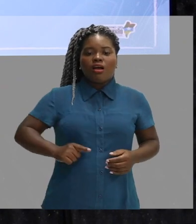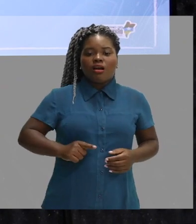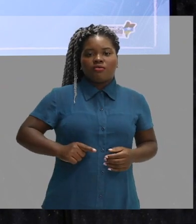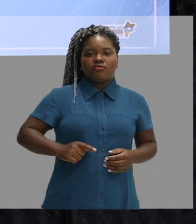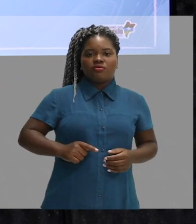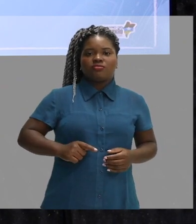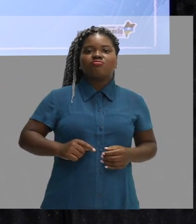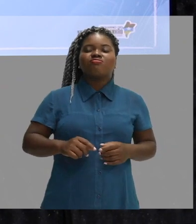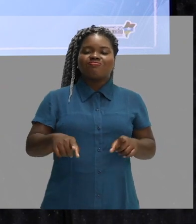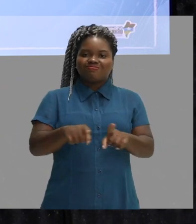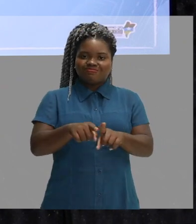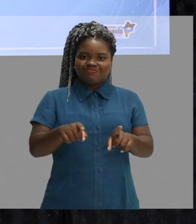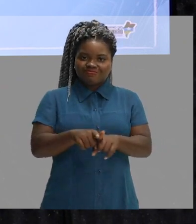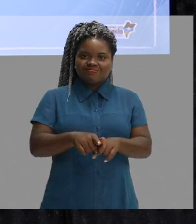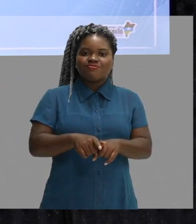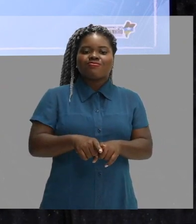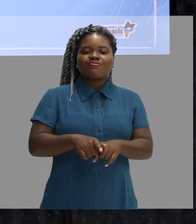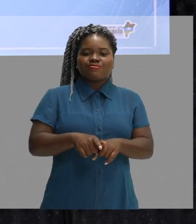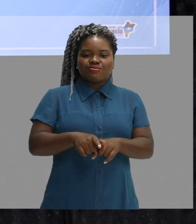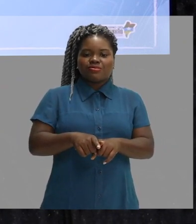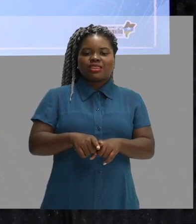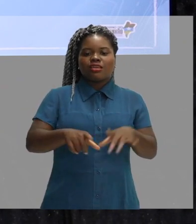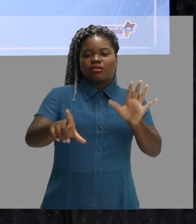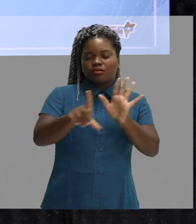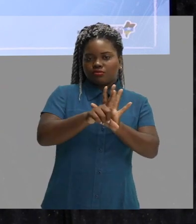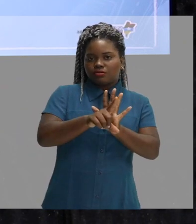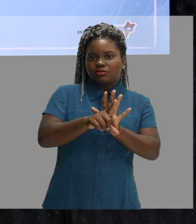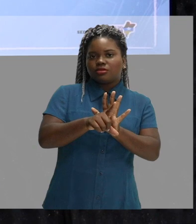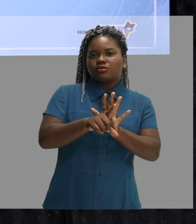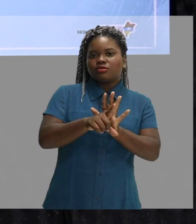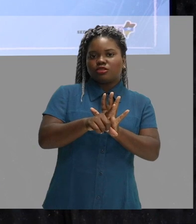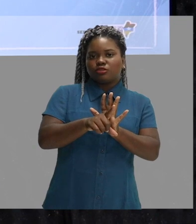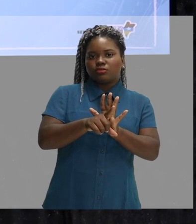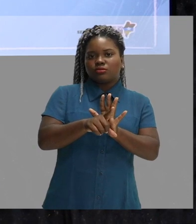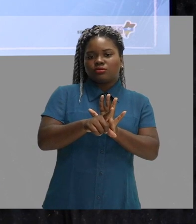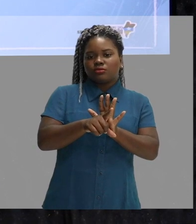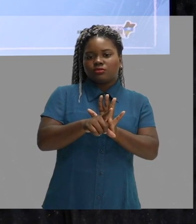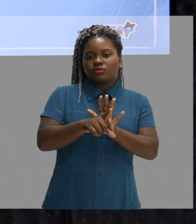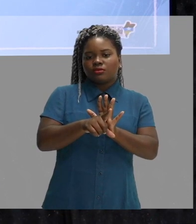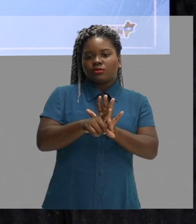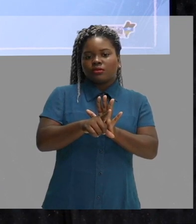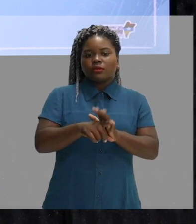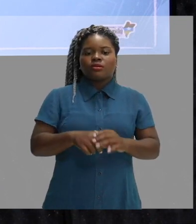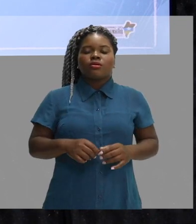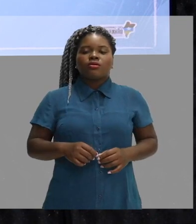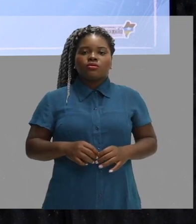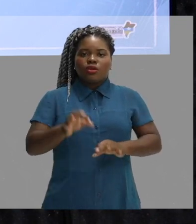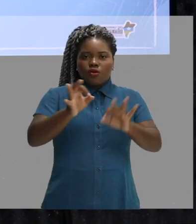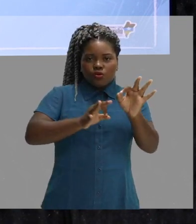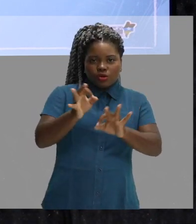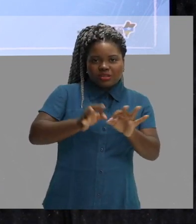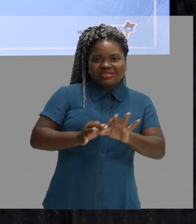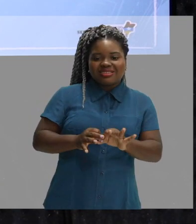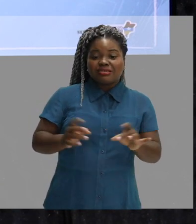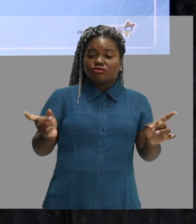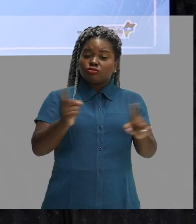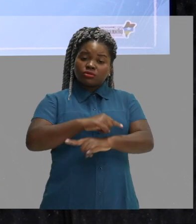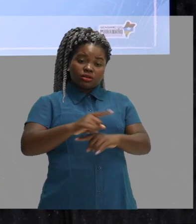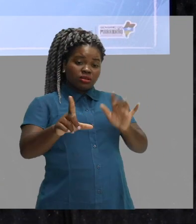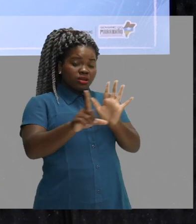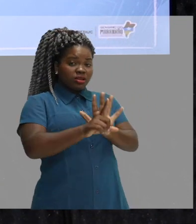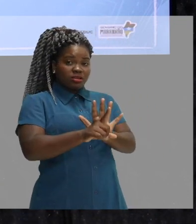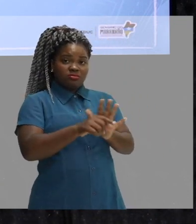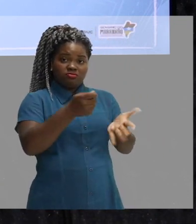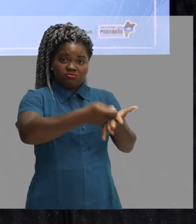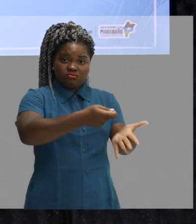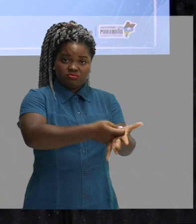sob a égide das leis, ou seja, não fazendo nada que seja contrário ao que a lei determine, senão a pessoa pode